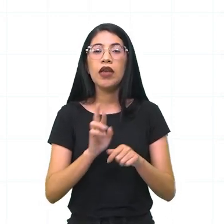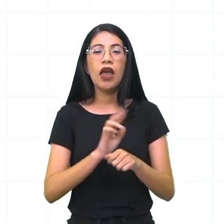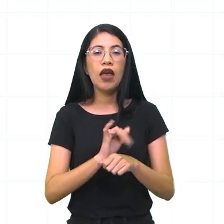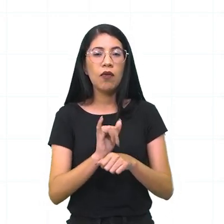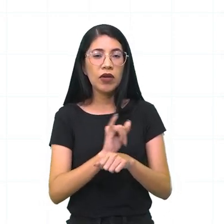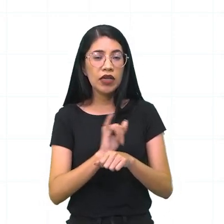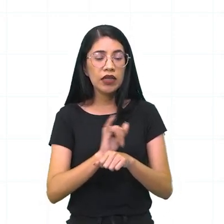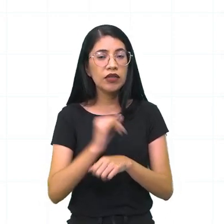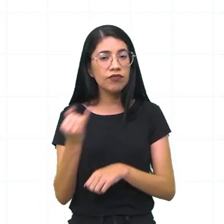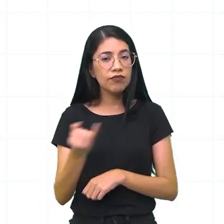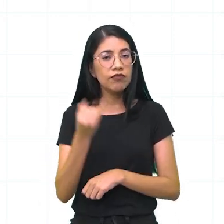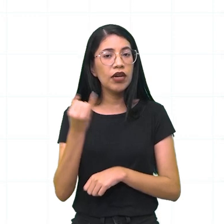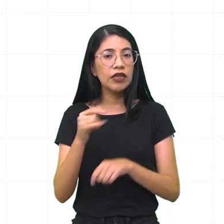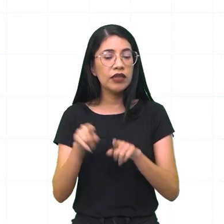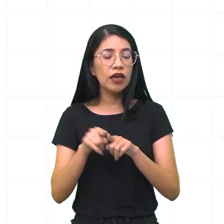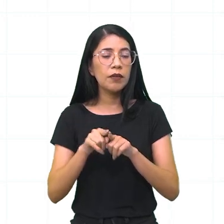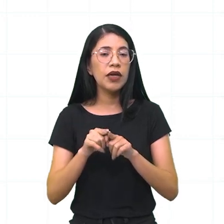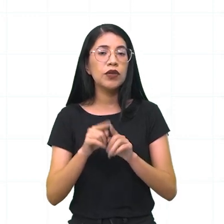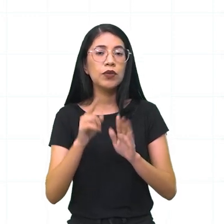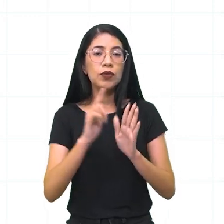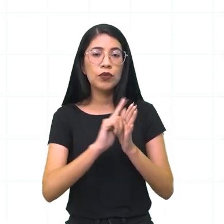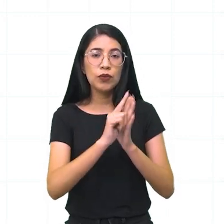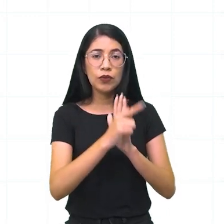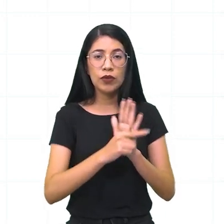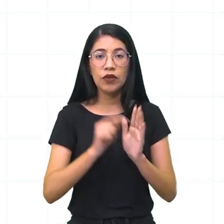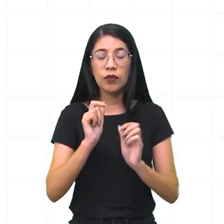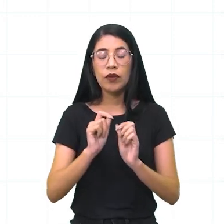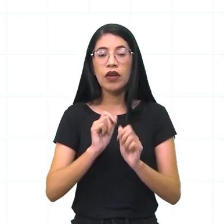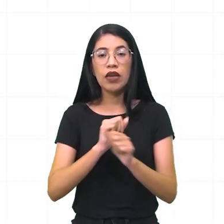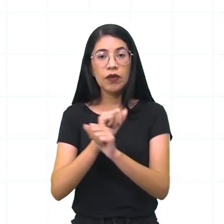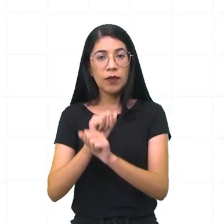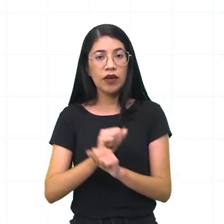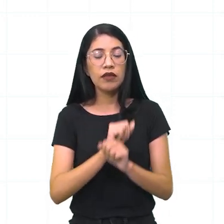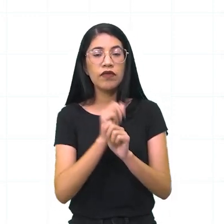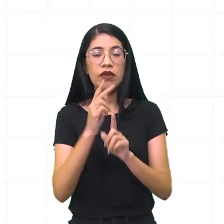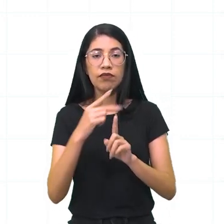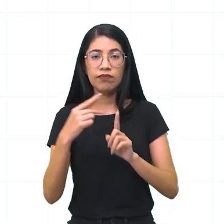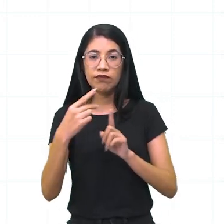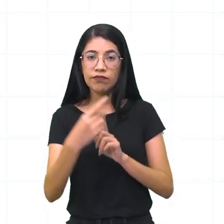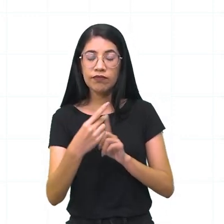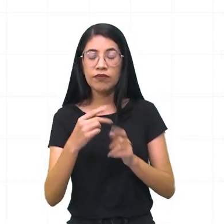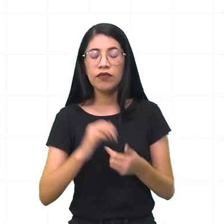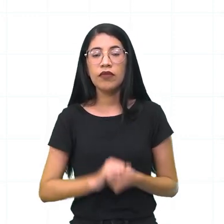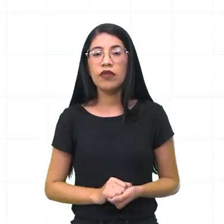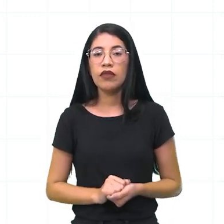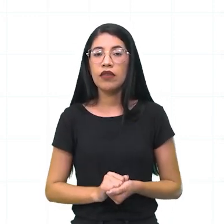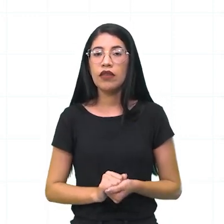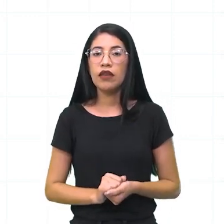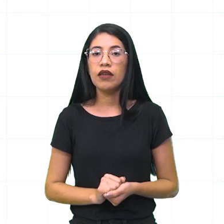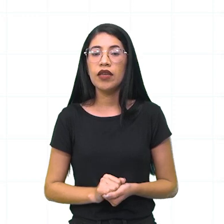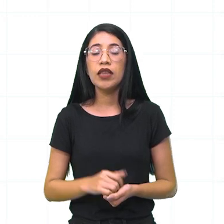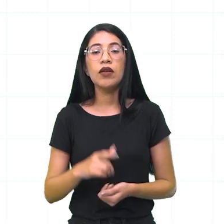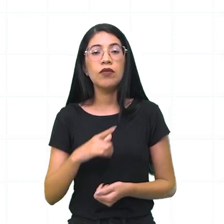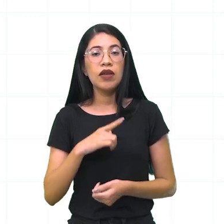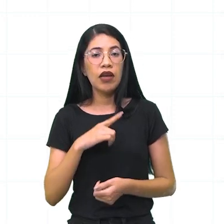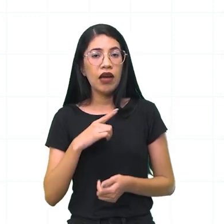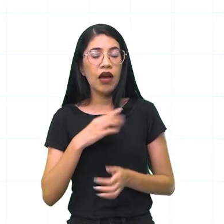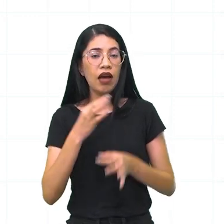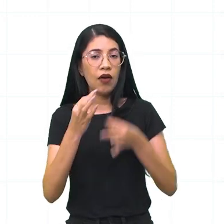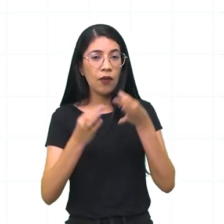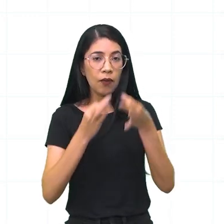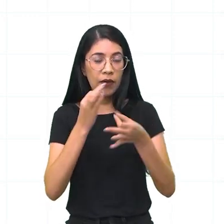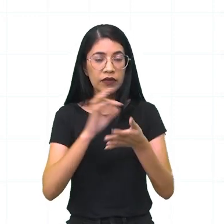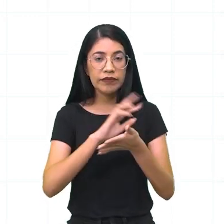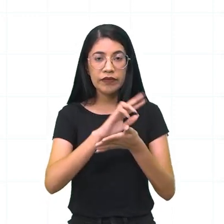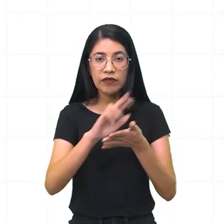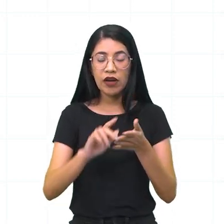mais importantes dos gêneros que propõe a defesa de um ponto de vista. Então eu tenho um argumento,